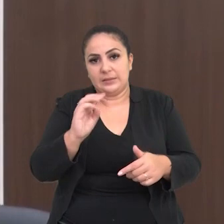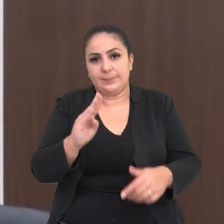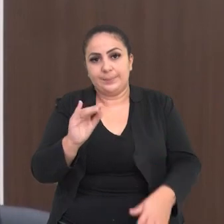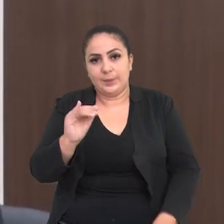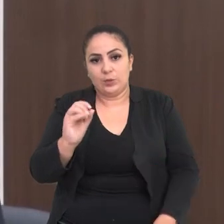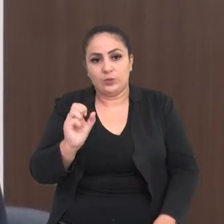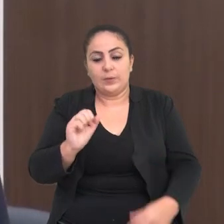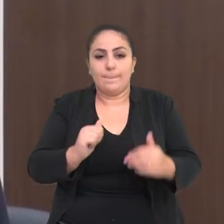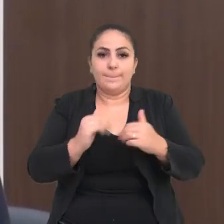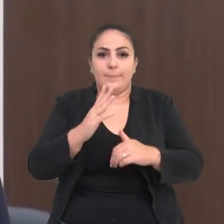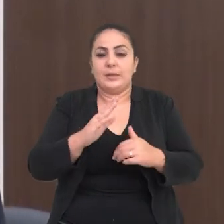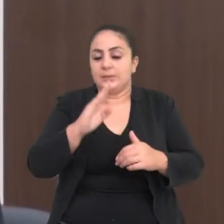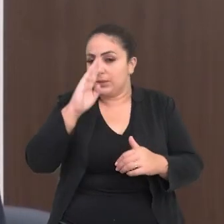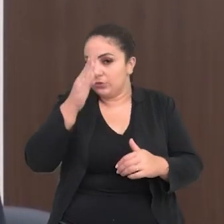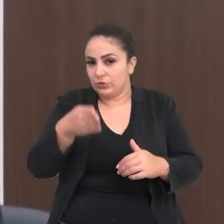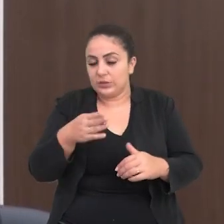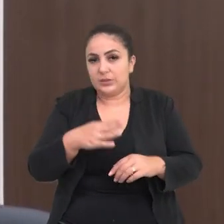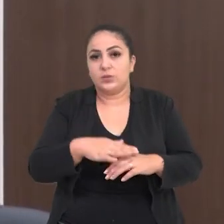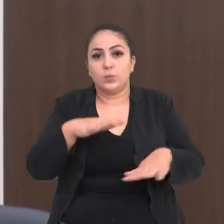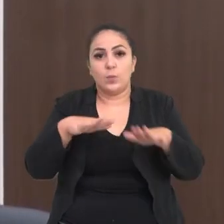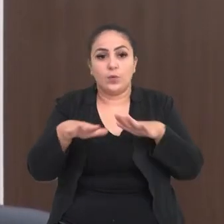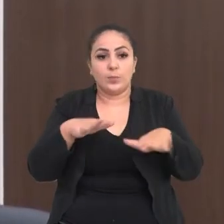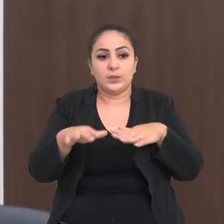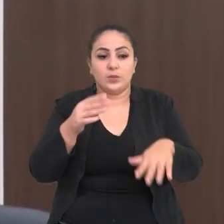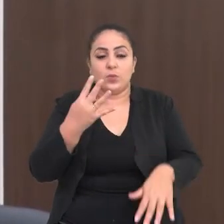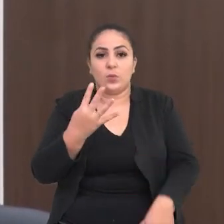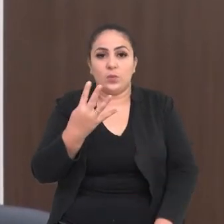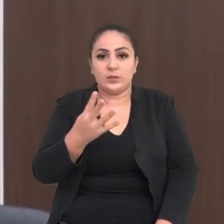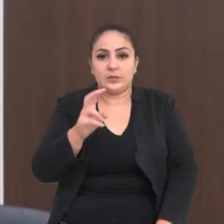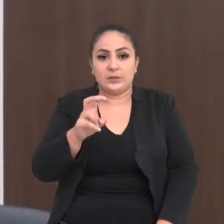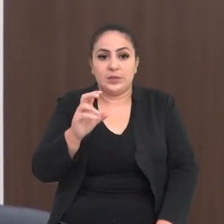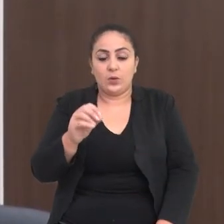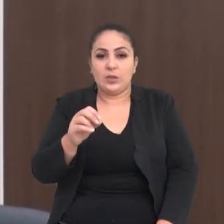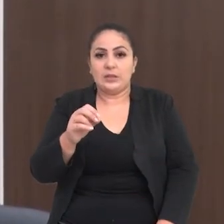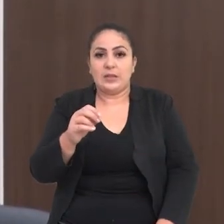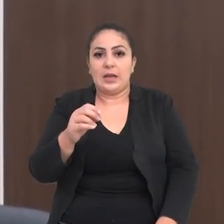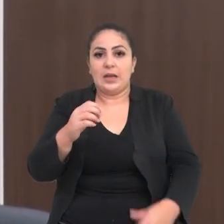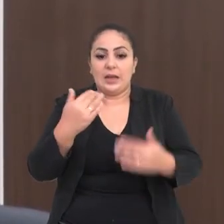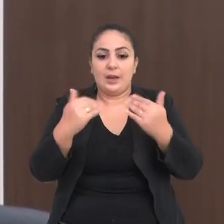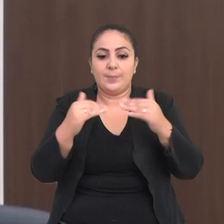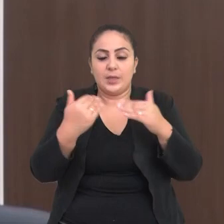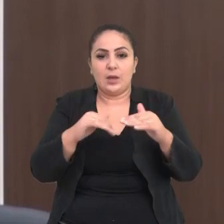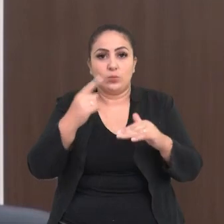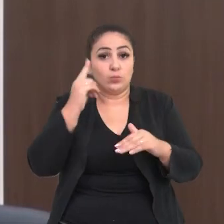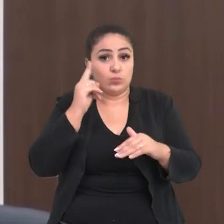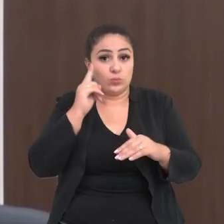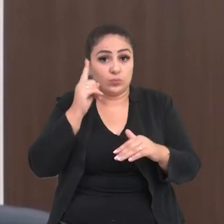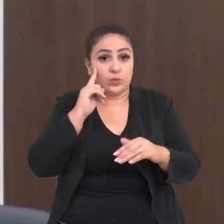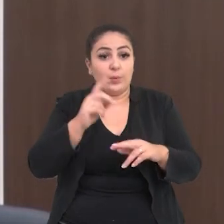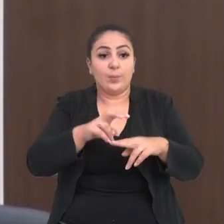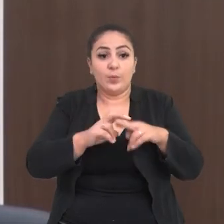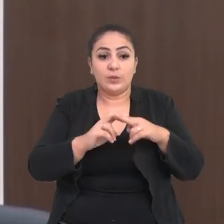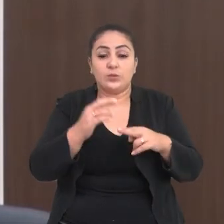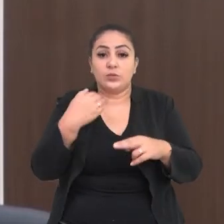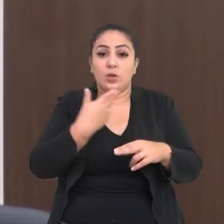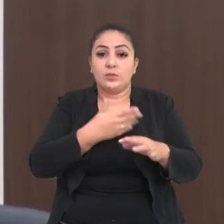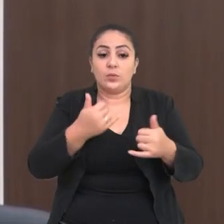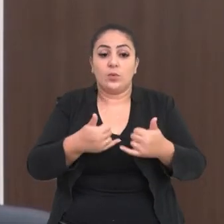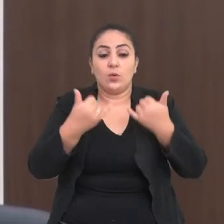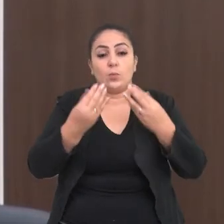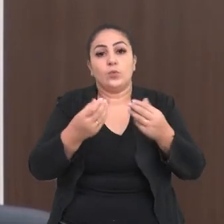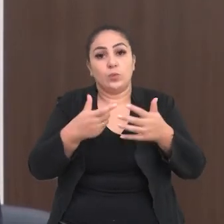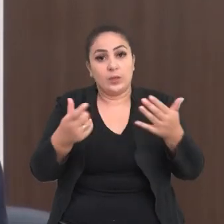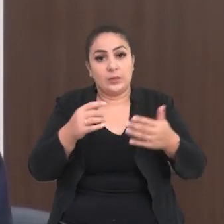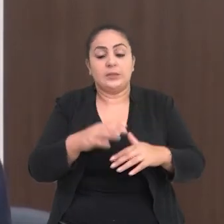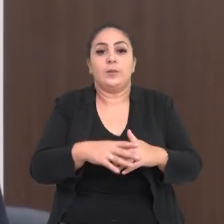Bills, mais de 100 indiretos. Nós movimentamos 450 caminhões todos os dias. Então temos um orgulho